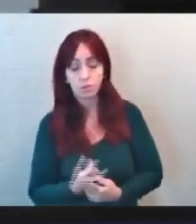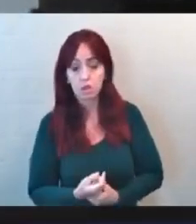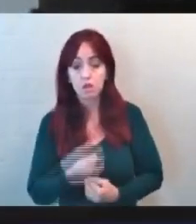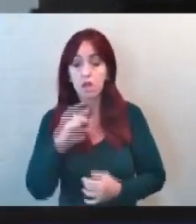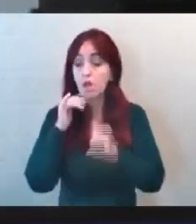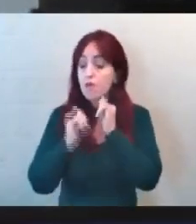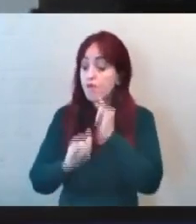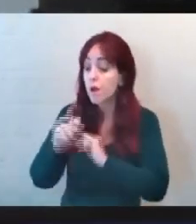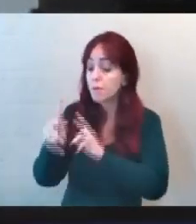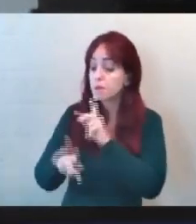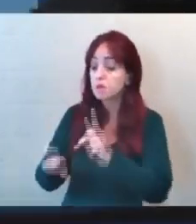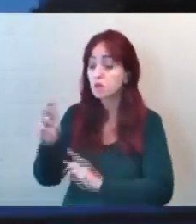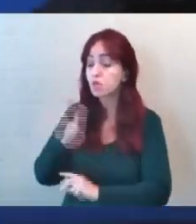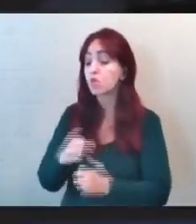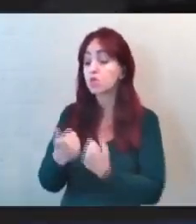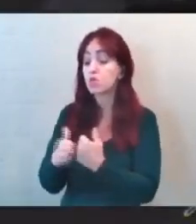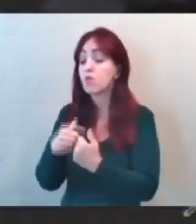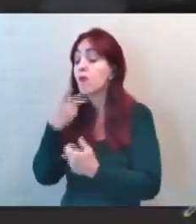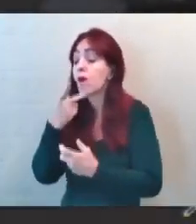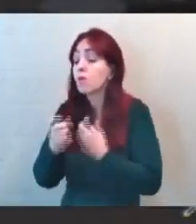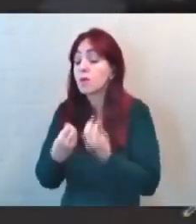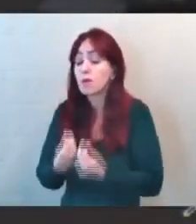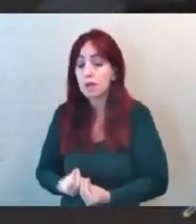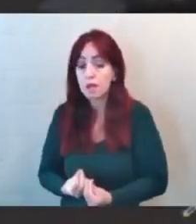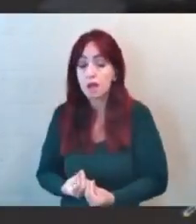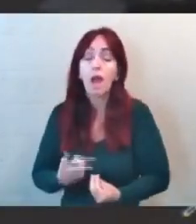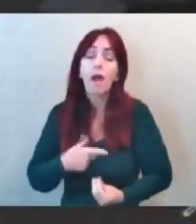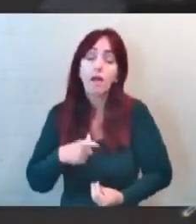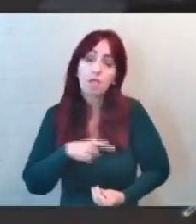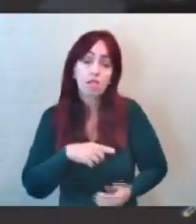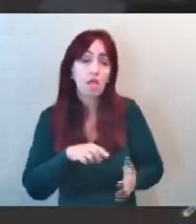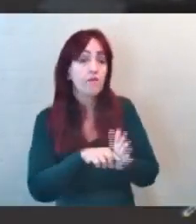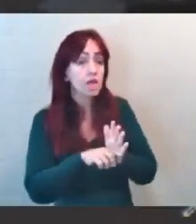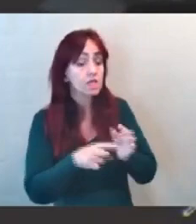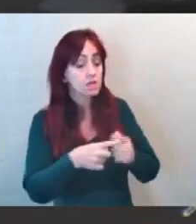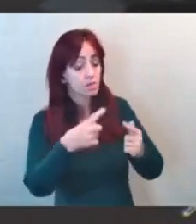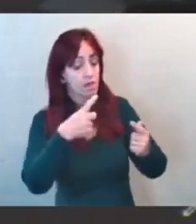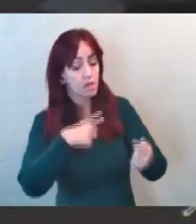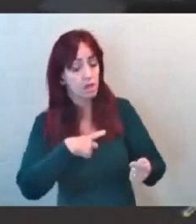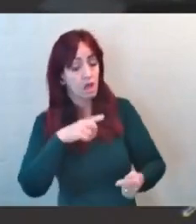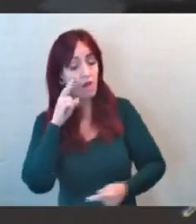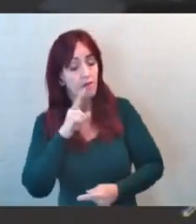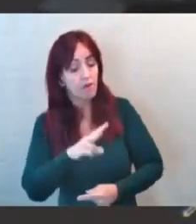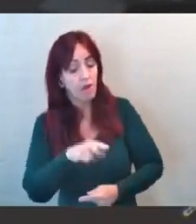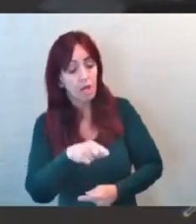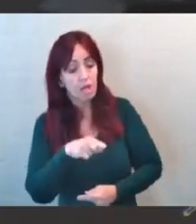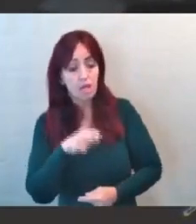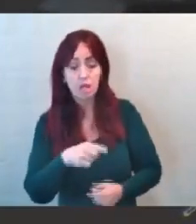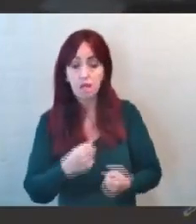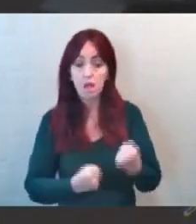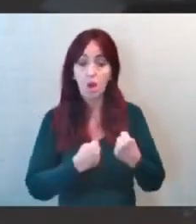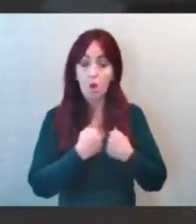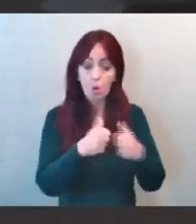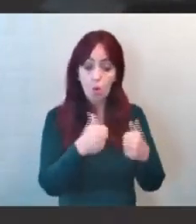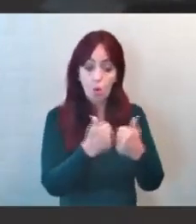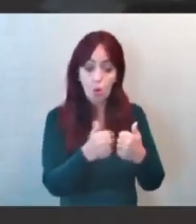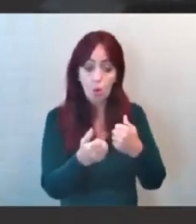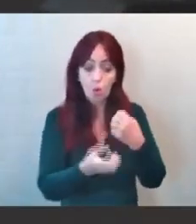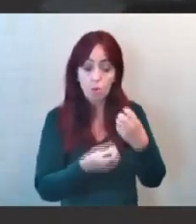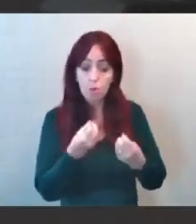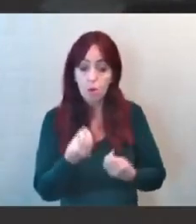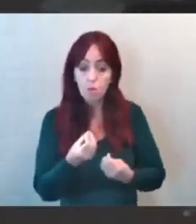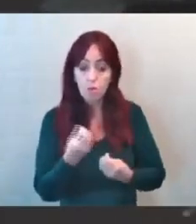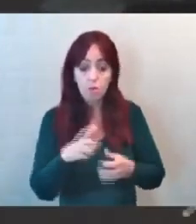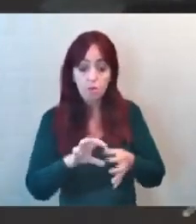vou falar para eles? Fizemos a fiscalização na semana passada desse veículo, esse veículo sem autorização,